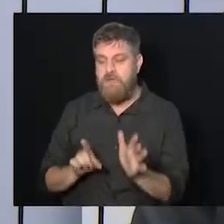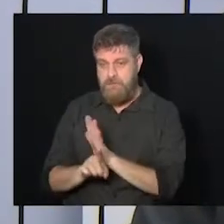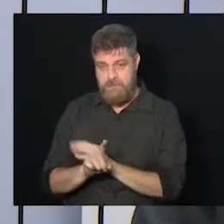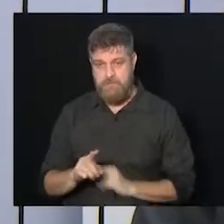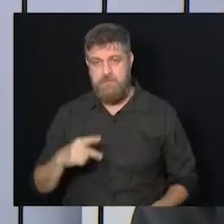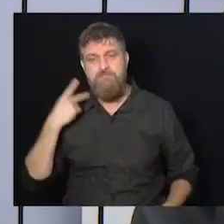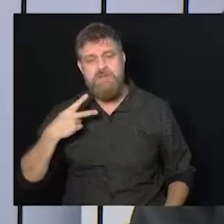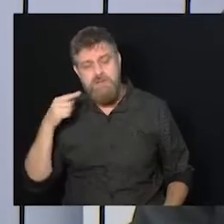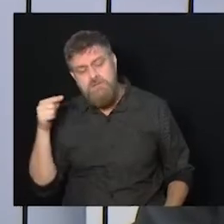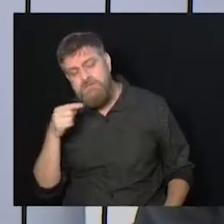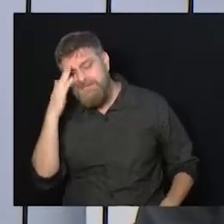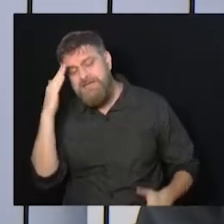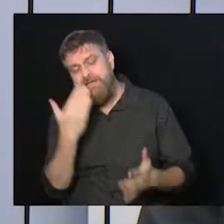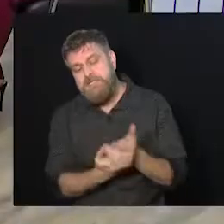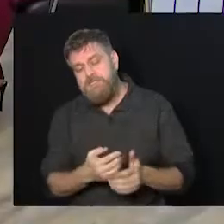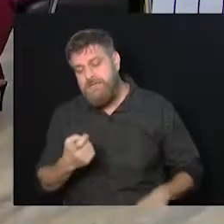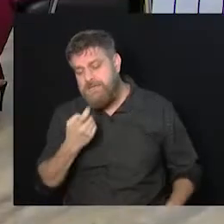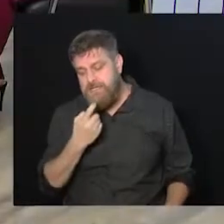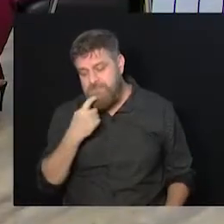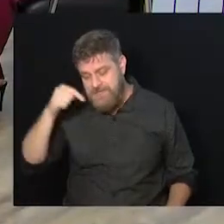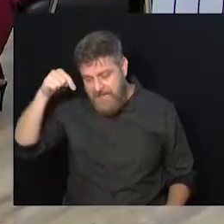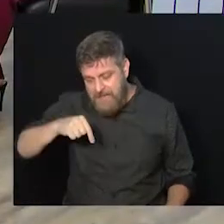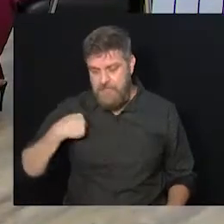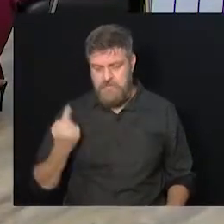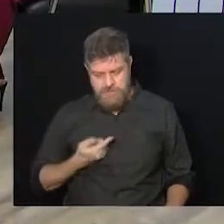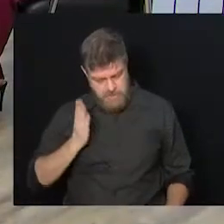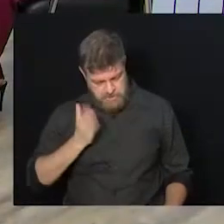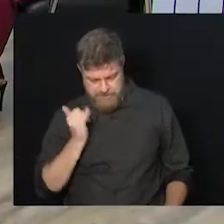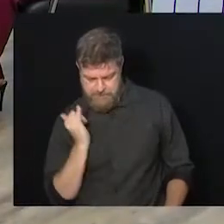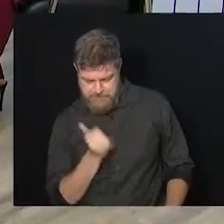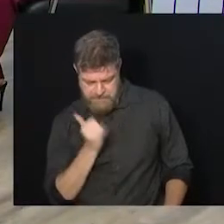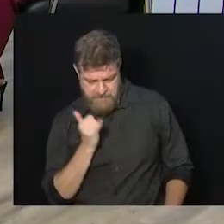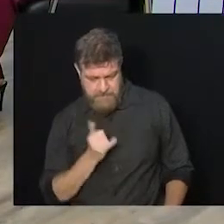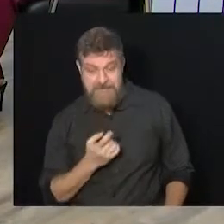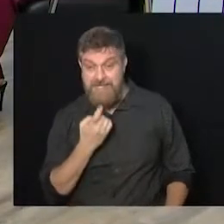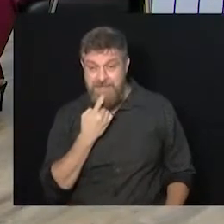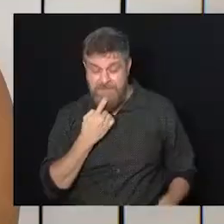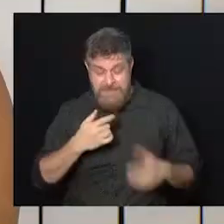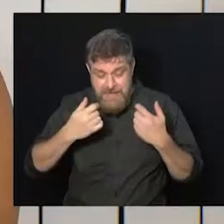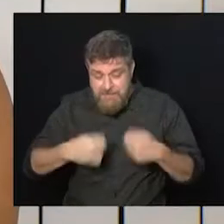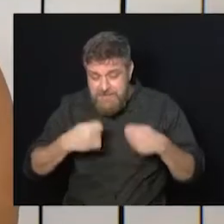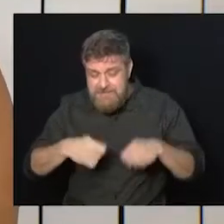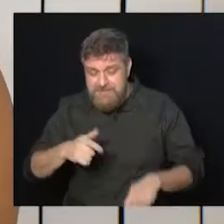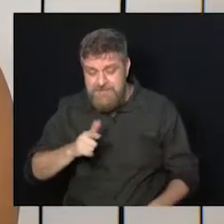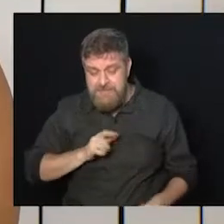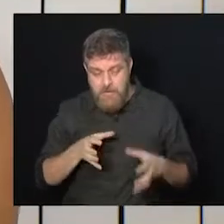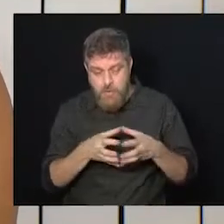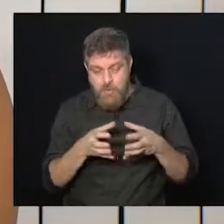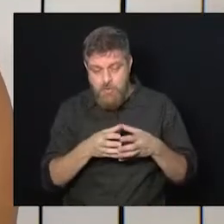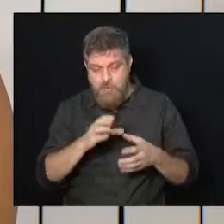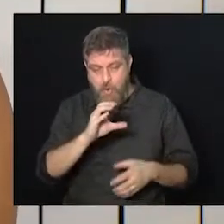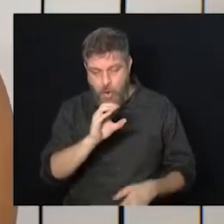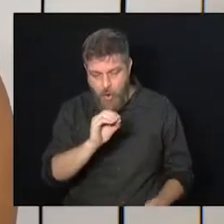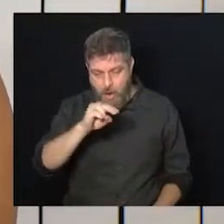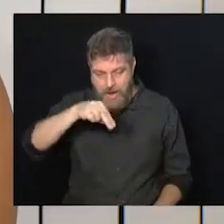que aqui em Campinas, dentro daquilo que a gente está falando, também a gente precisa de ter alguma organização